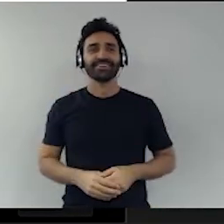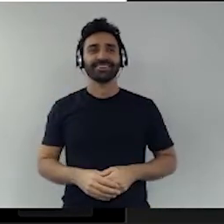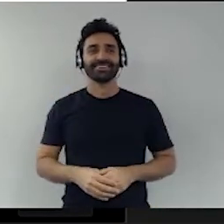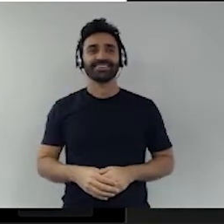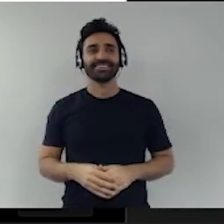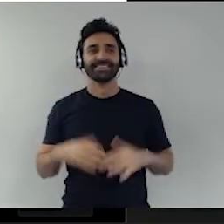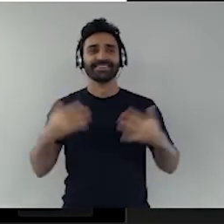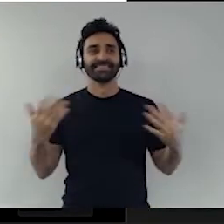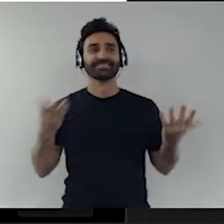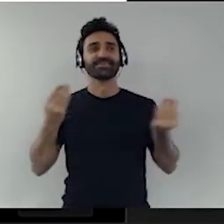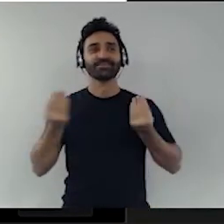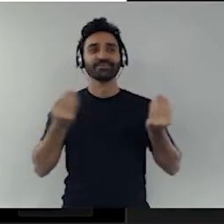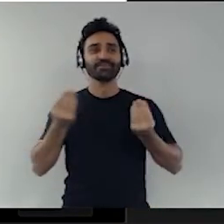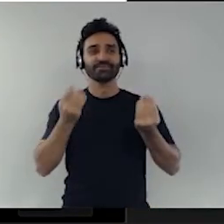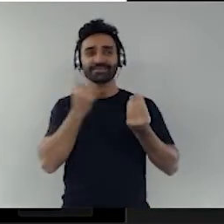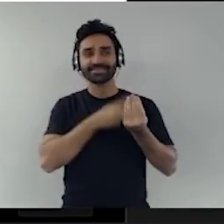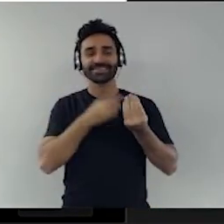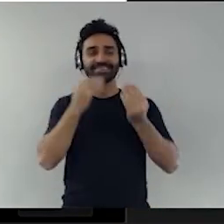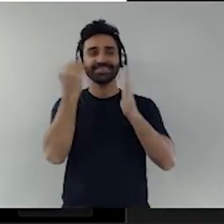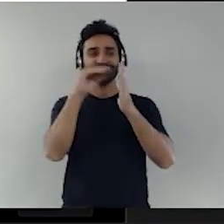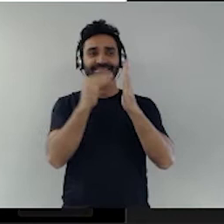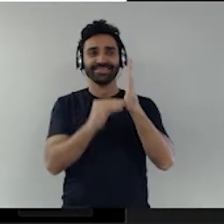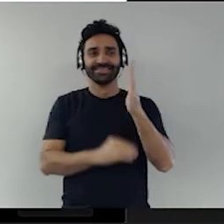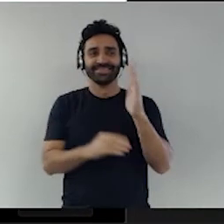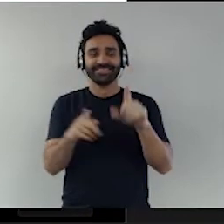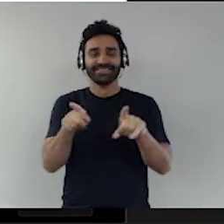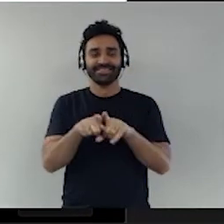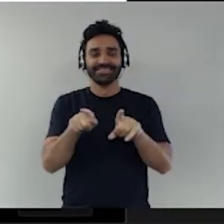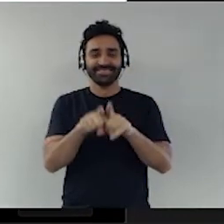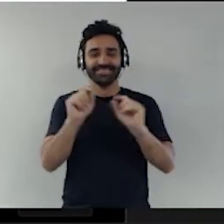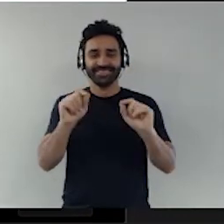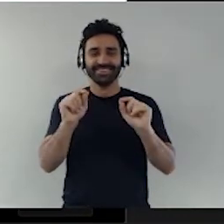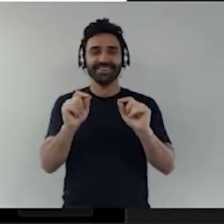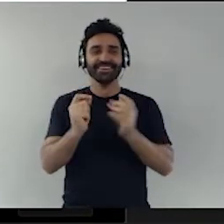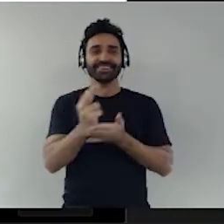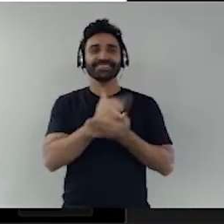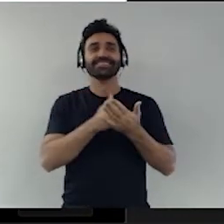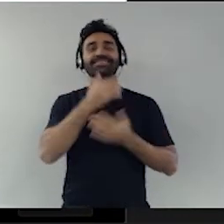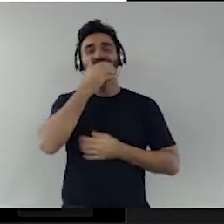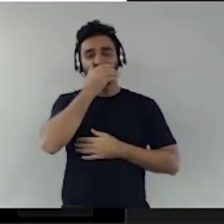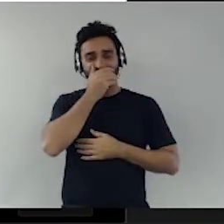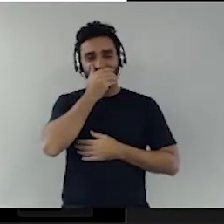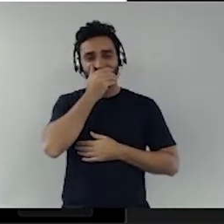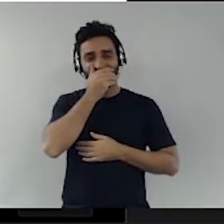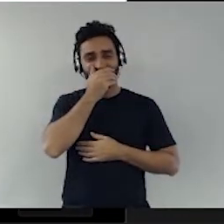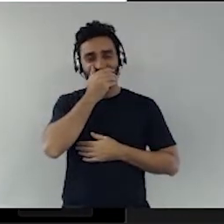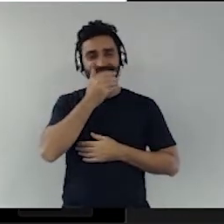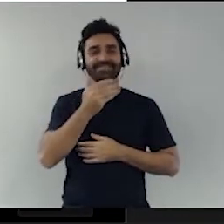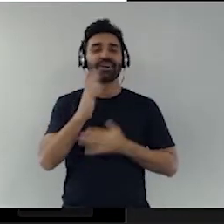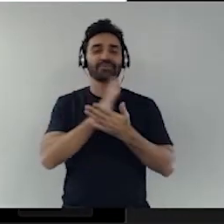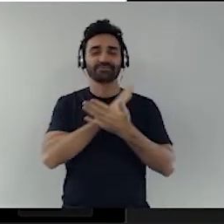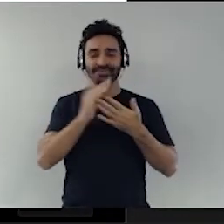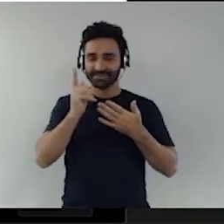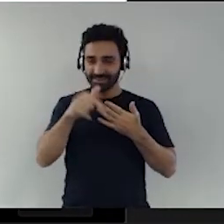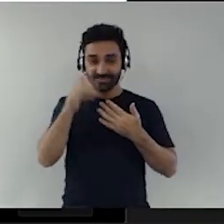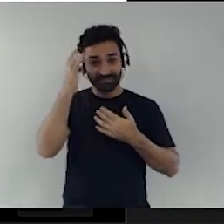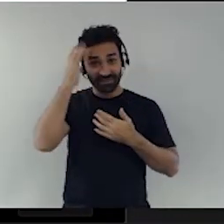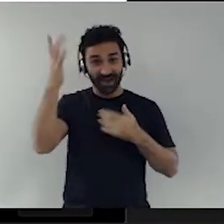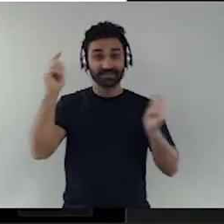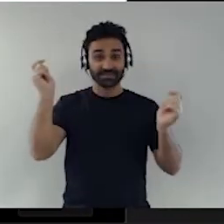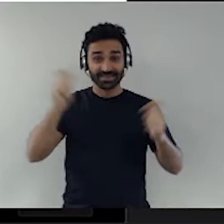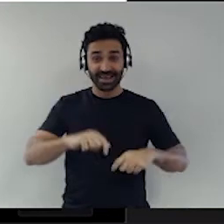que ele conseguiu descrever? Porque ele descreveu geometricamente. Não sei se vocês já perceberam que algumas figuras são muito fáceis de